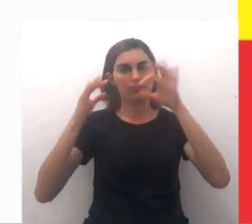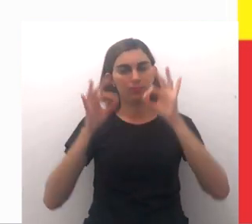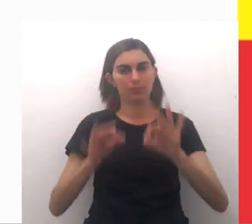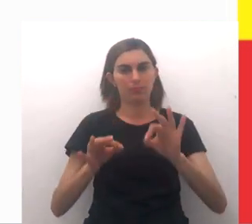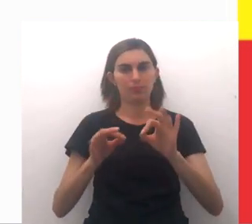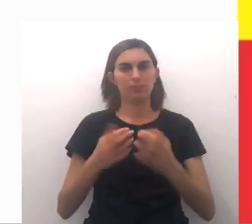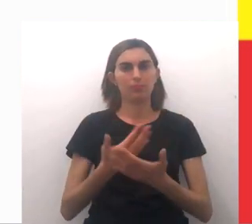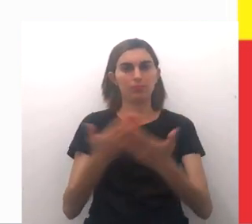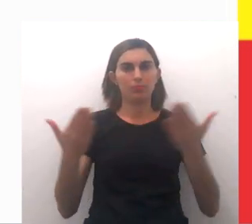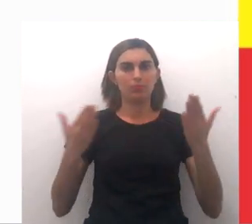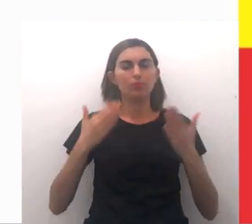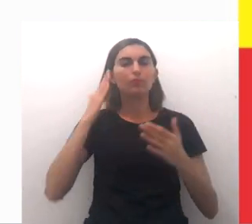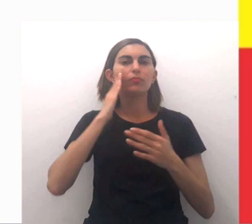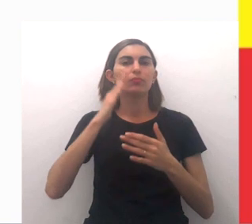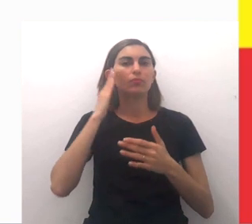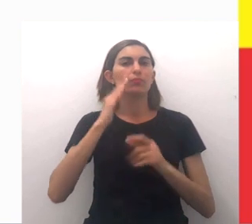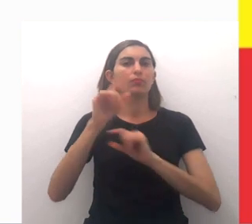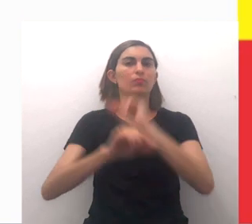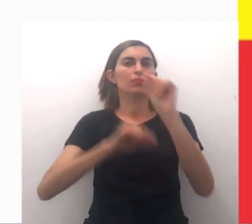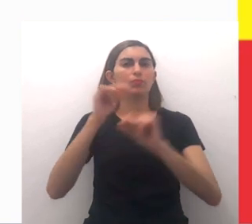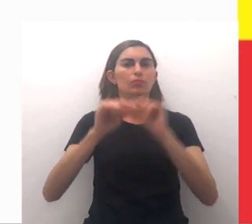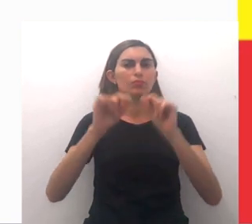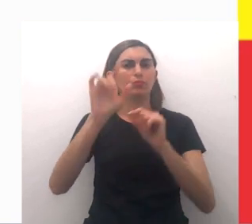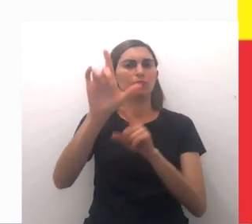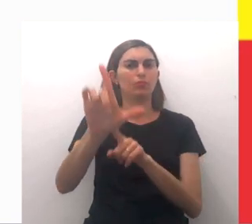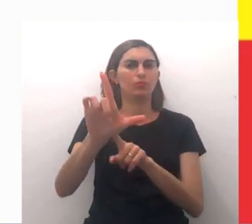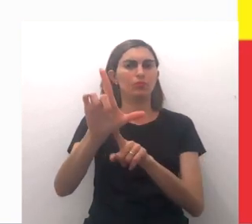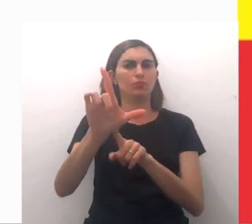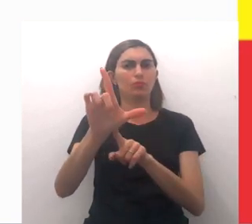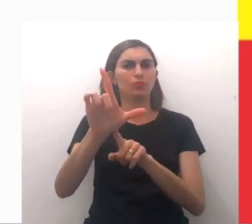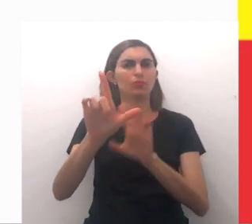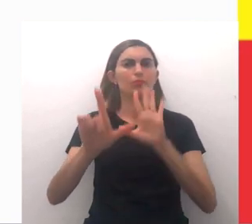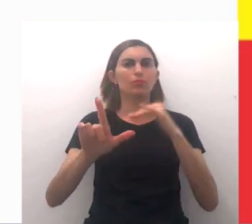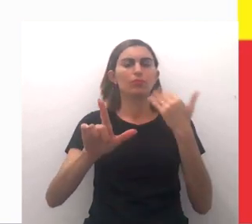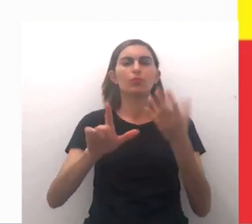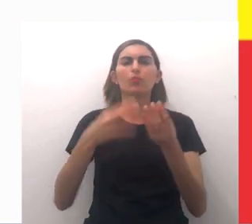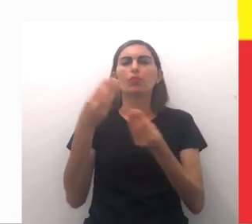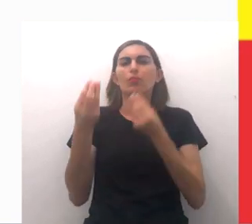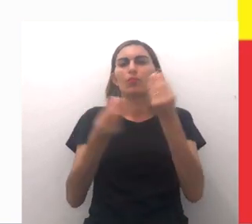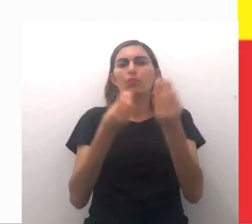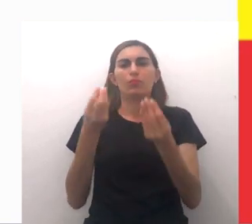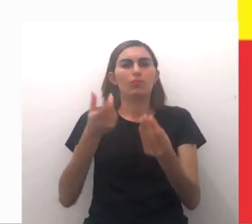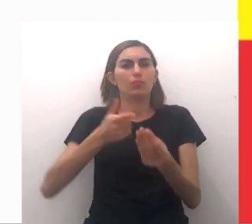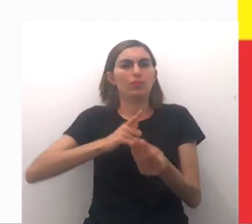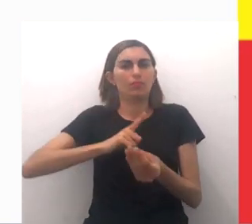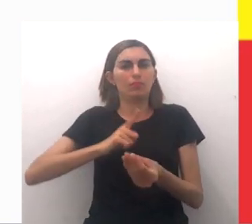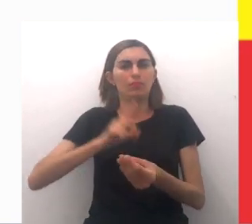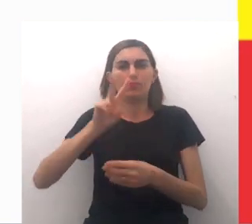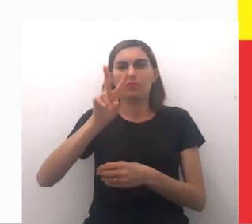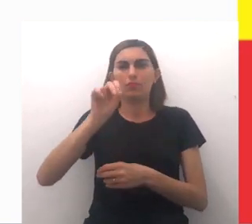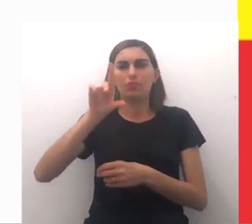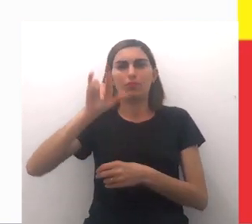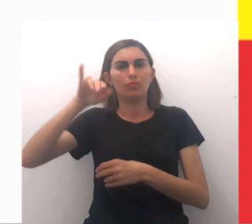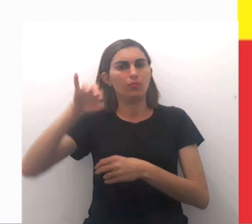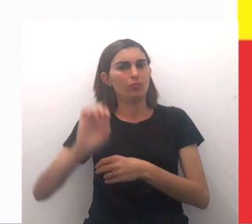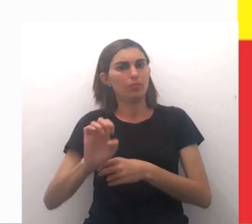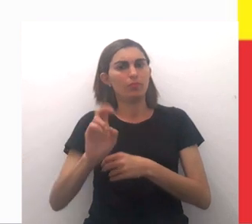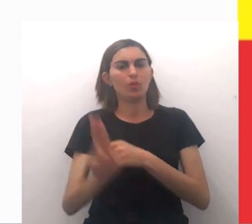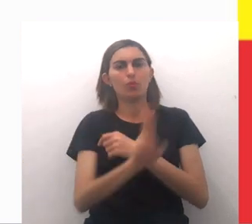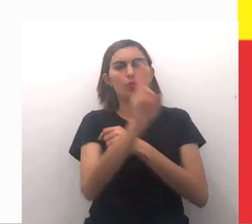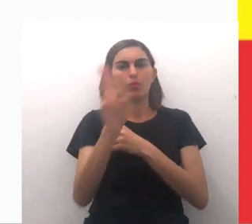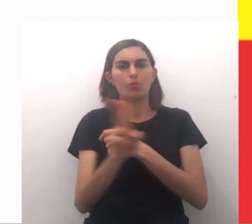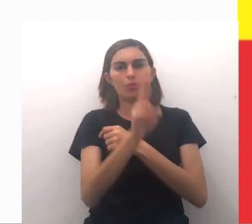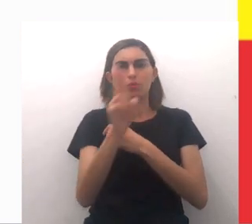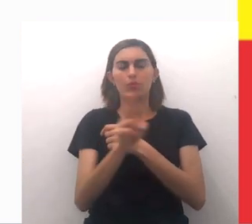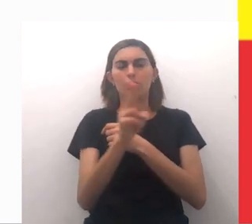E vamos entender o seguinte, litros. Então, ó, como a gente tem o volume, a gente usa nesse caso,